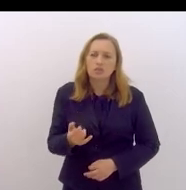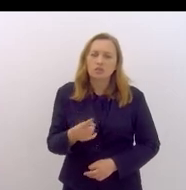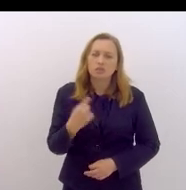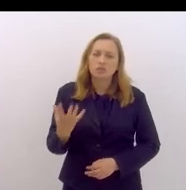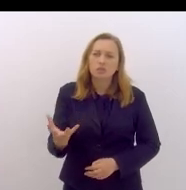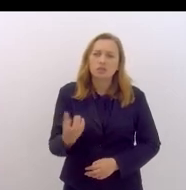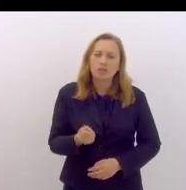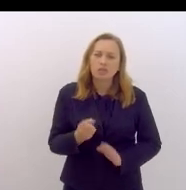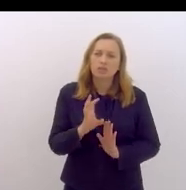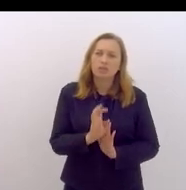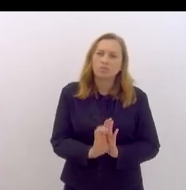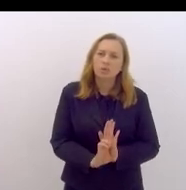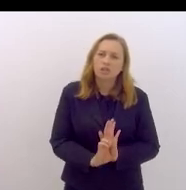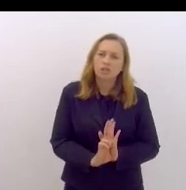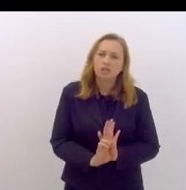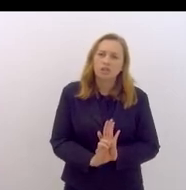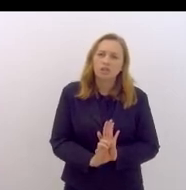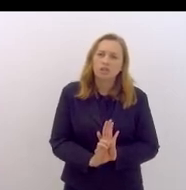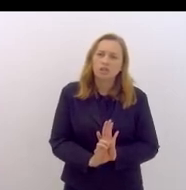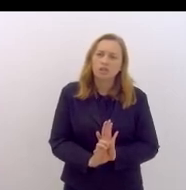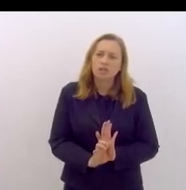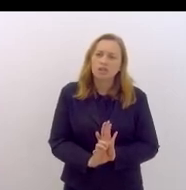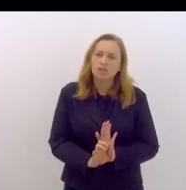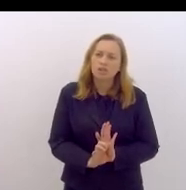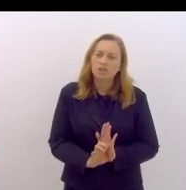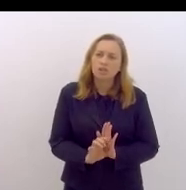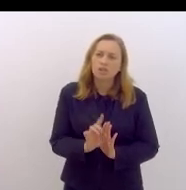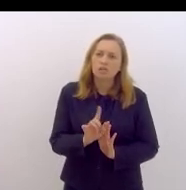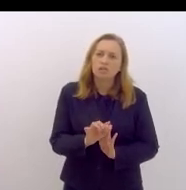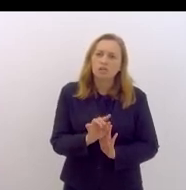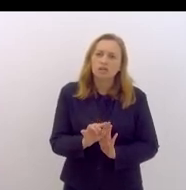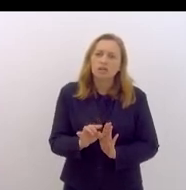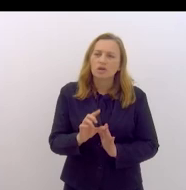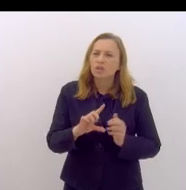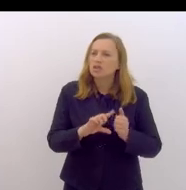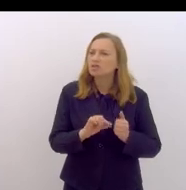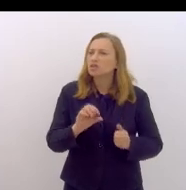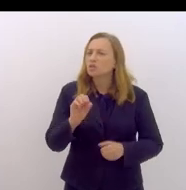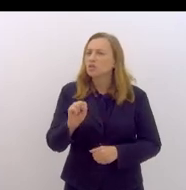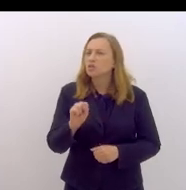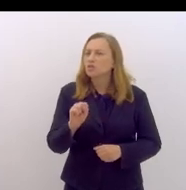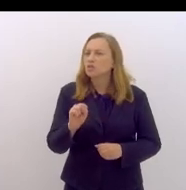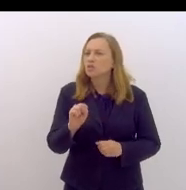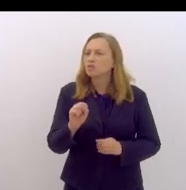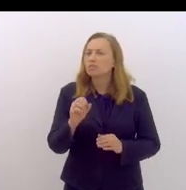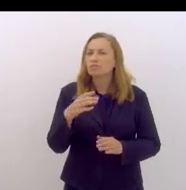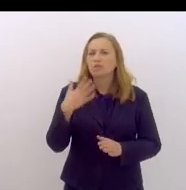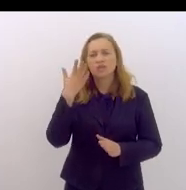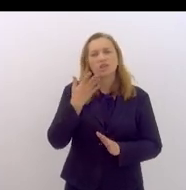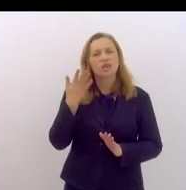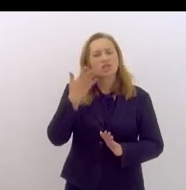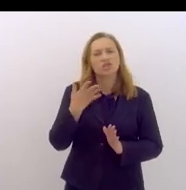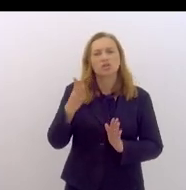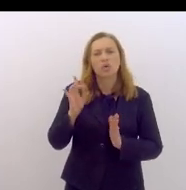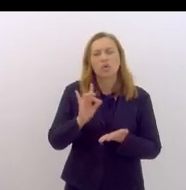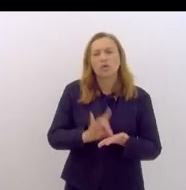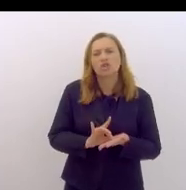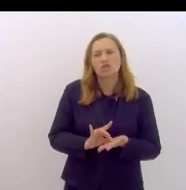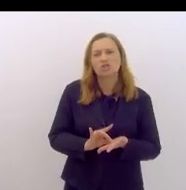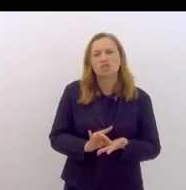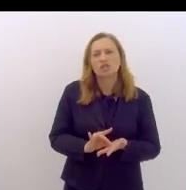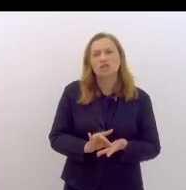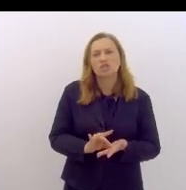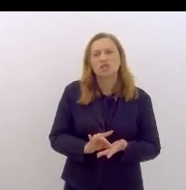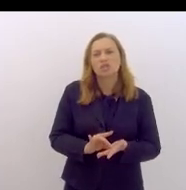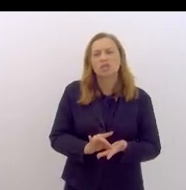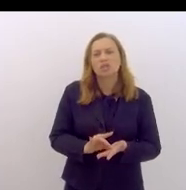a emenda e suprimia o artigo 11 da mensagem original. Depois, parece que a